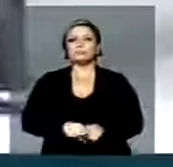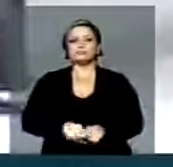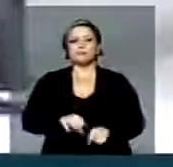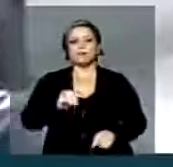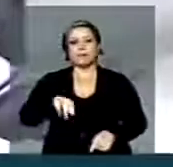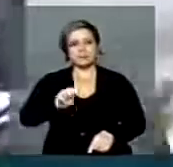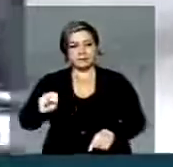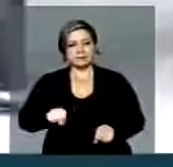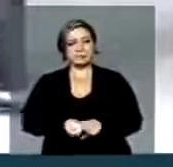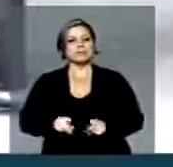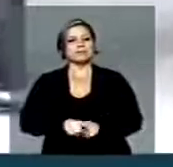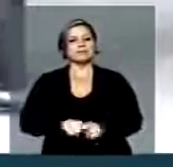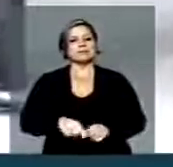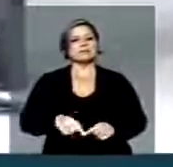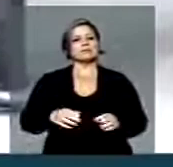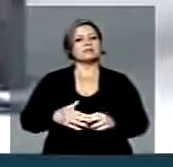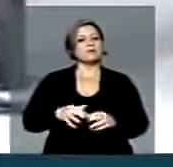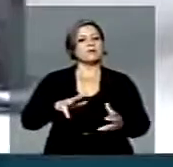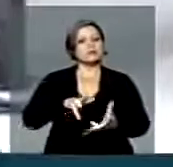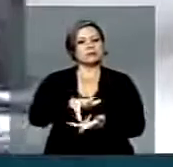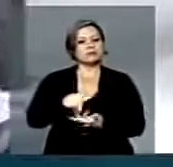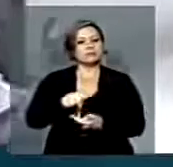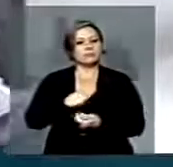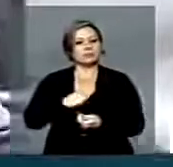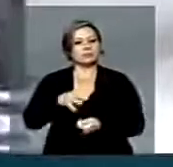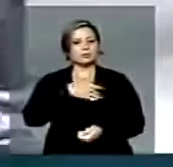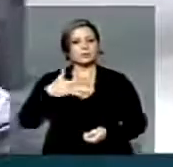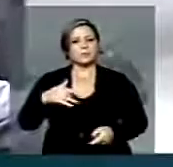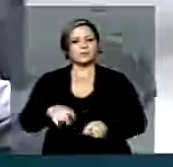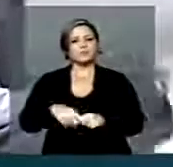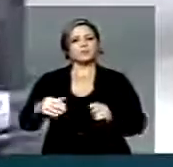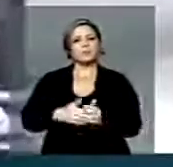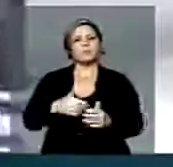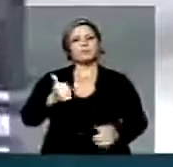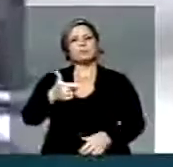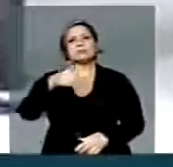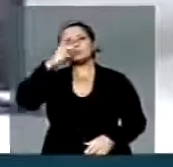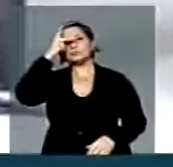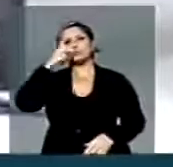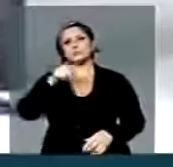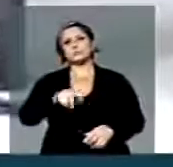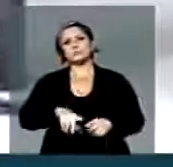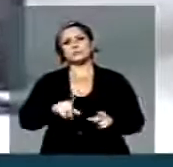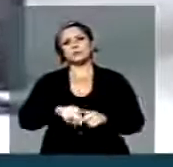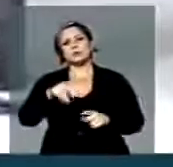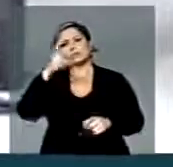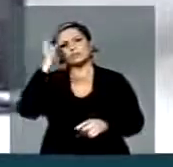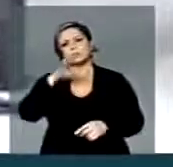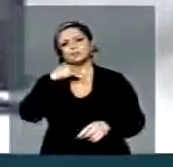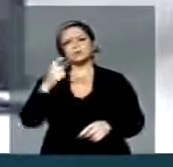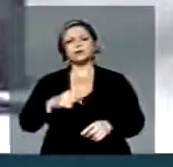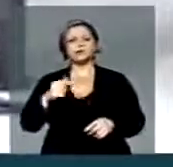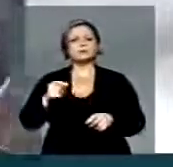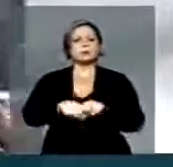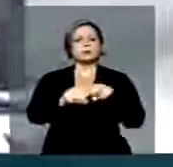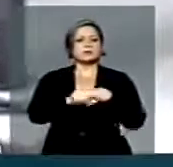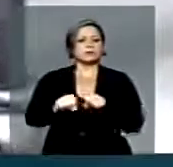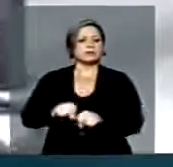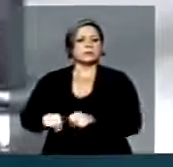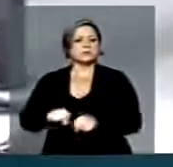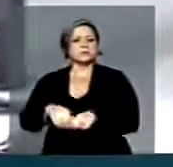mil habitantes, até 12 pessoas mortas por ano em homicídios por violência